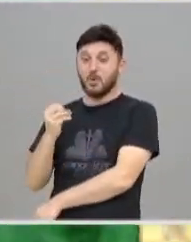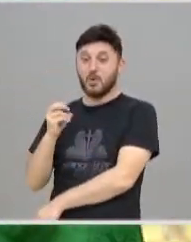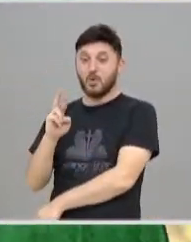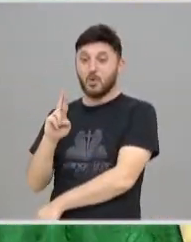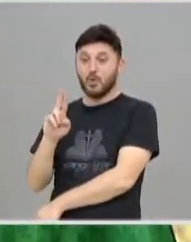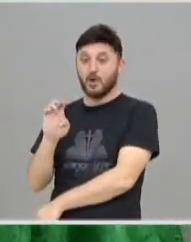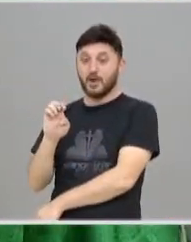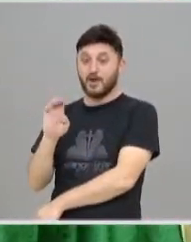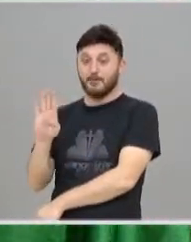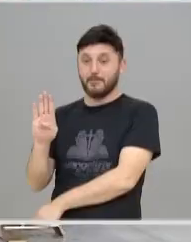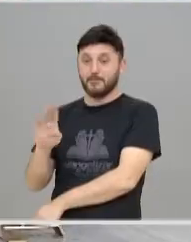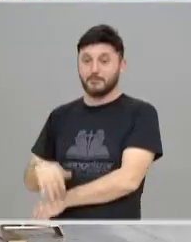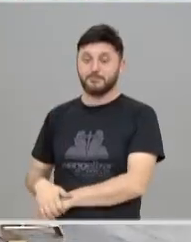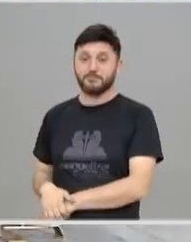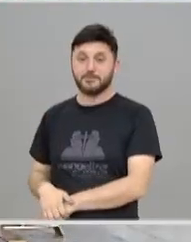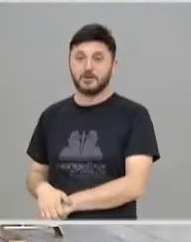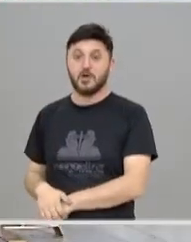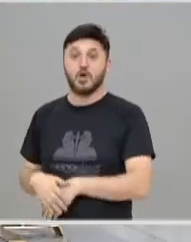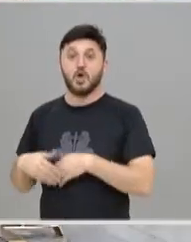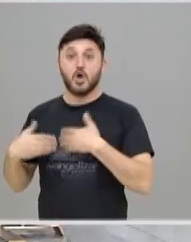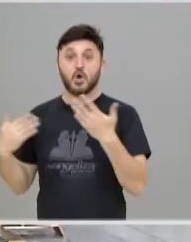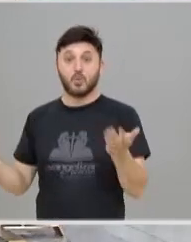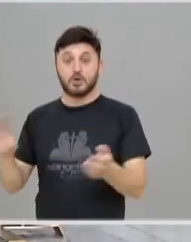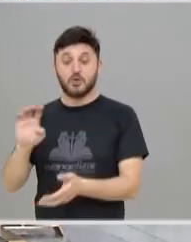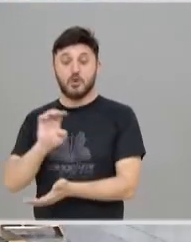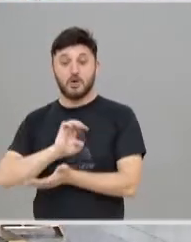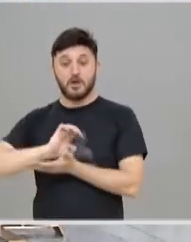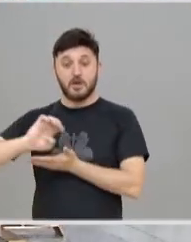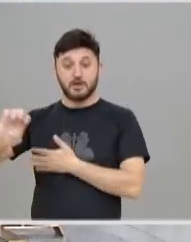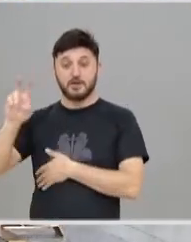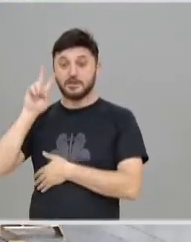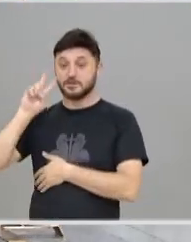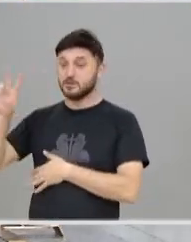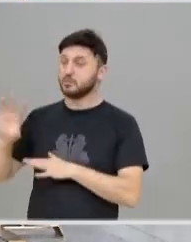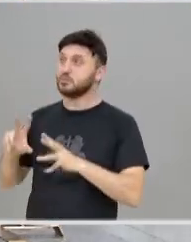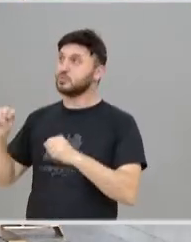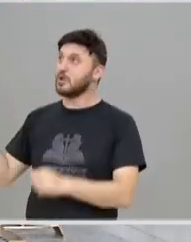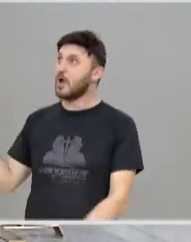Quando ele viu